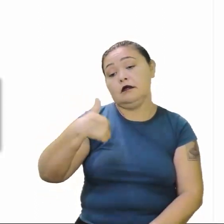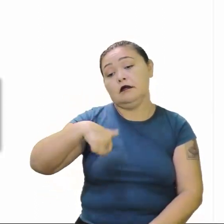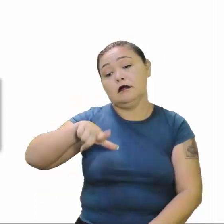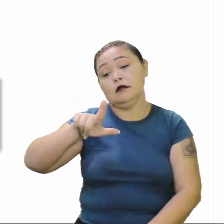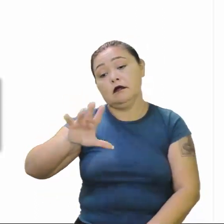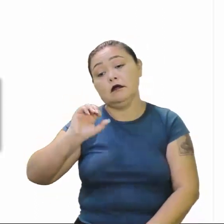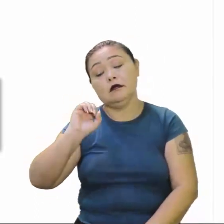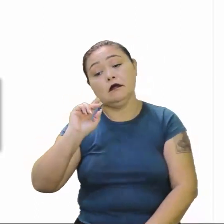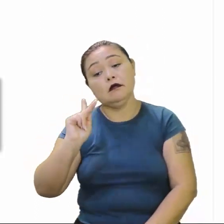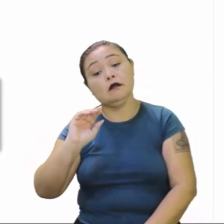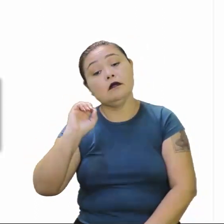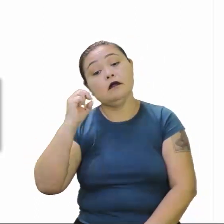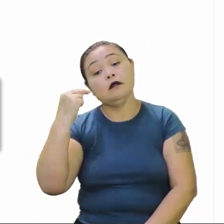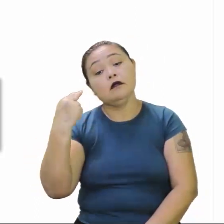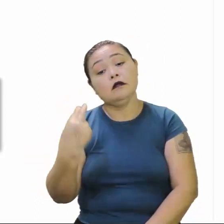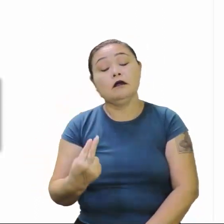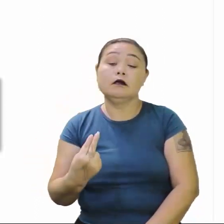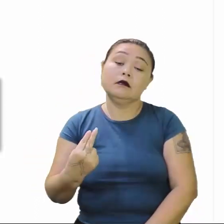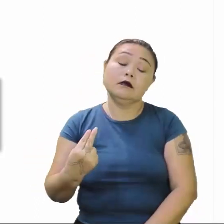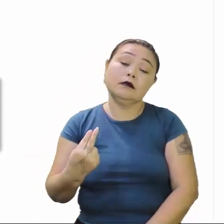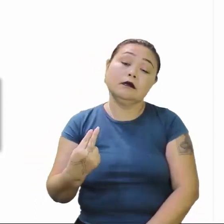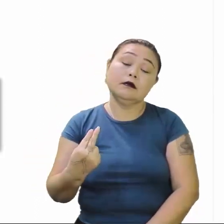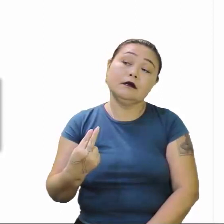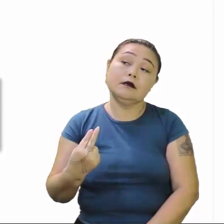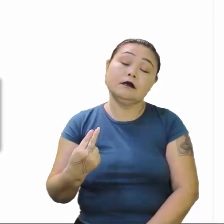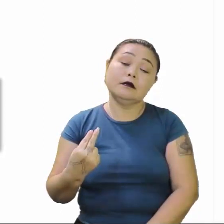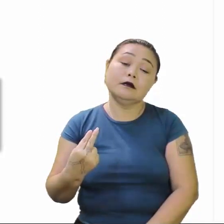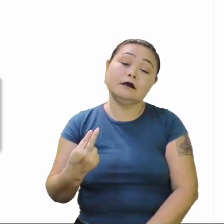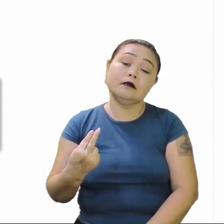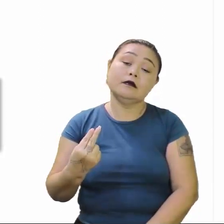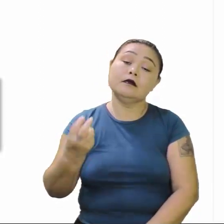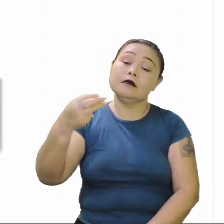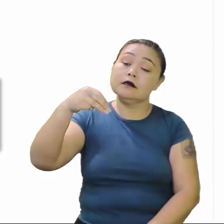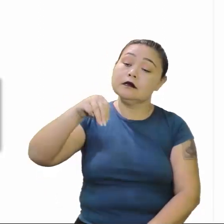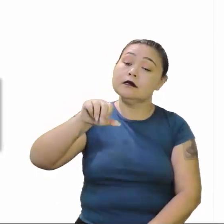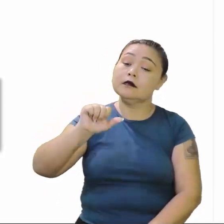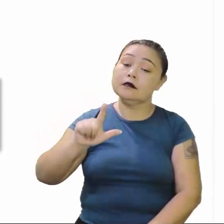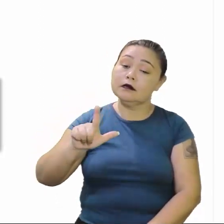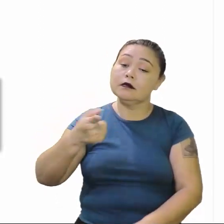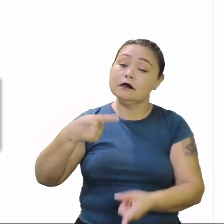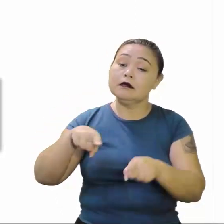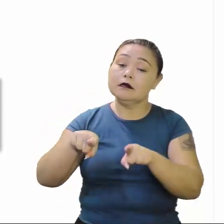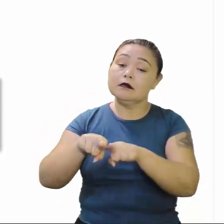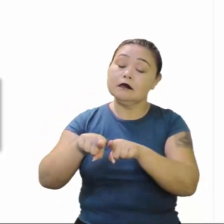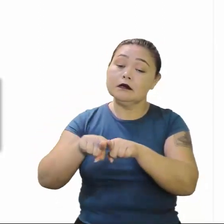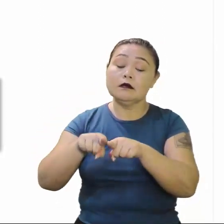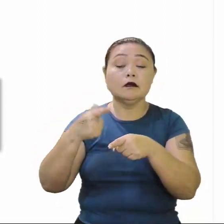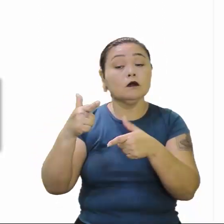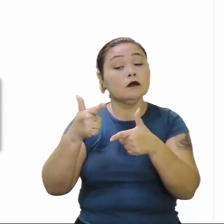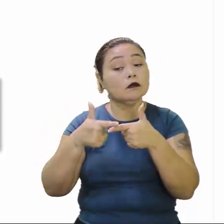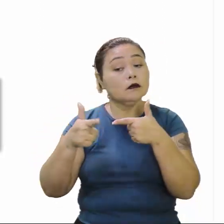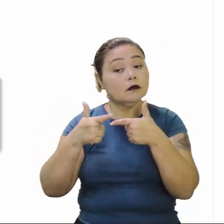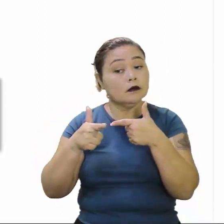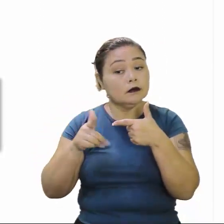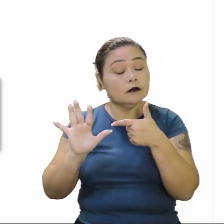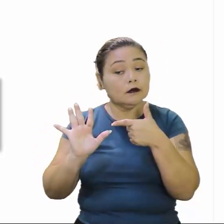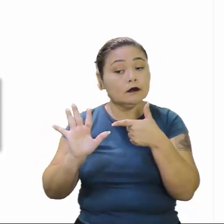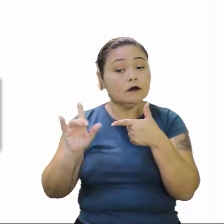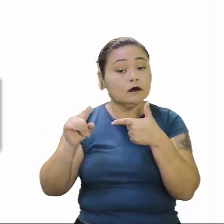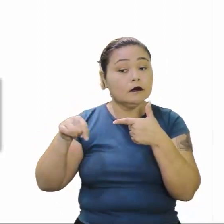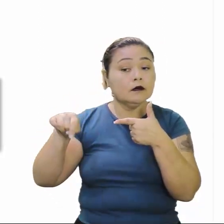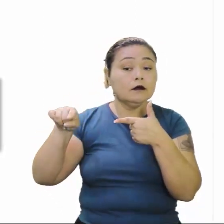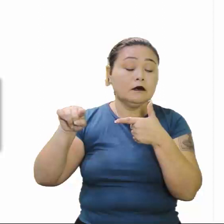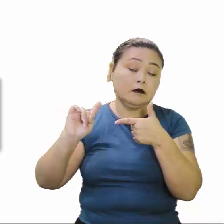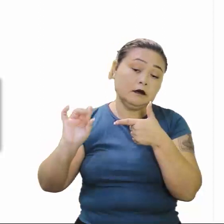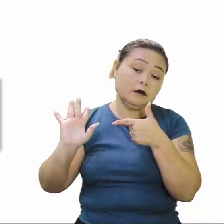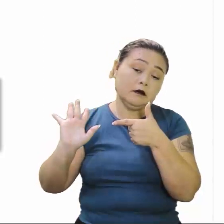ok? Ou em mililitro também, é verdade? Não tem problema. Isso aqui são